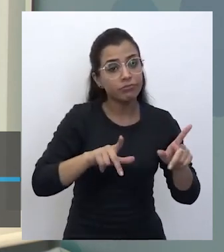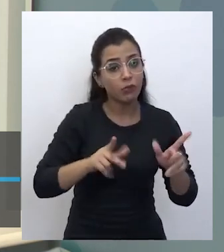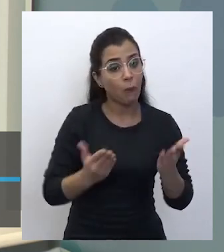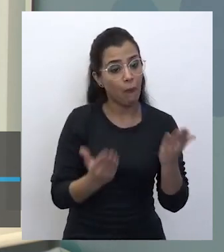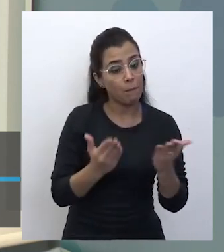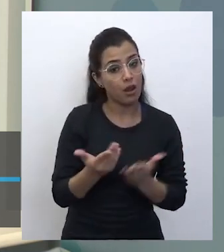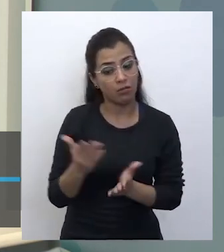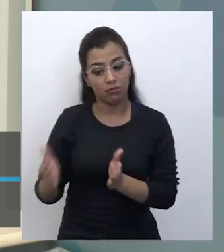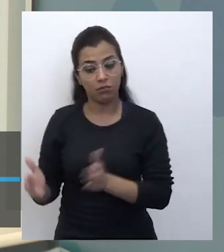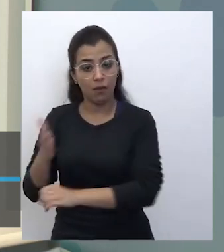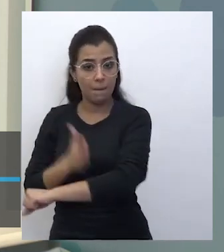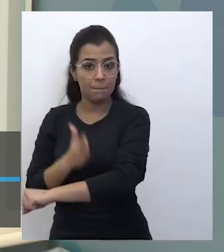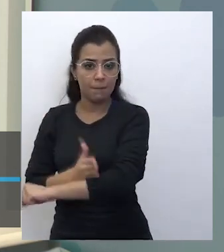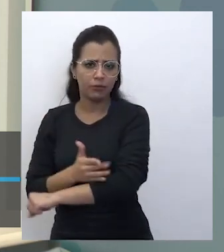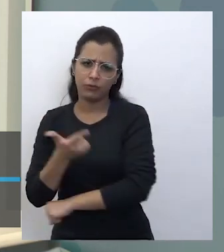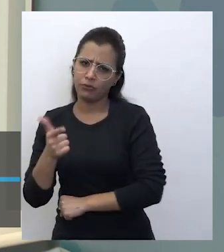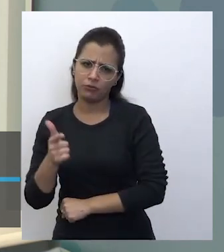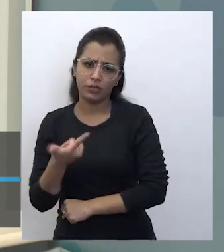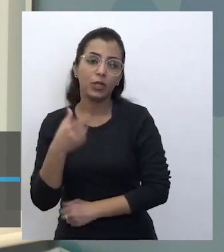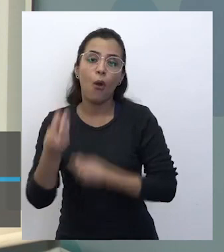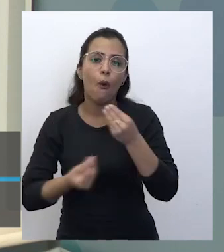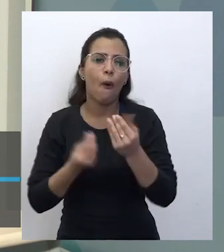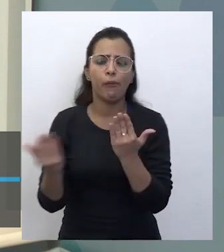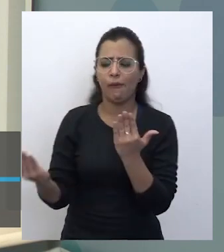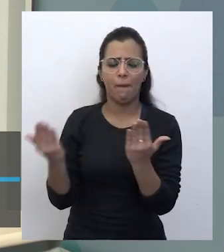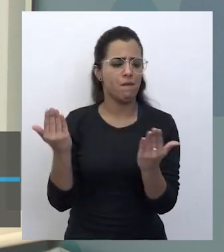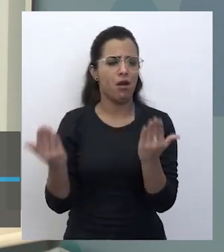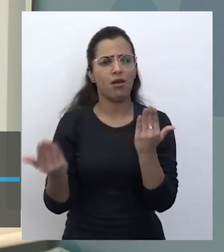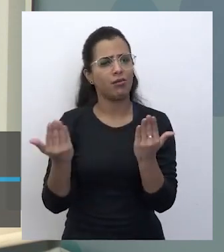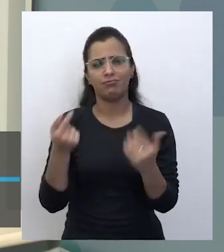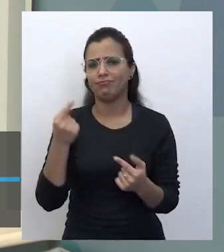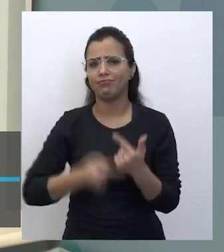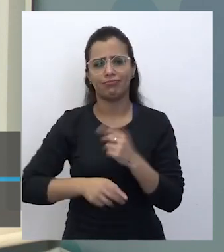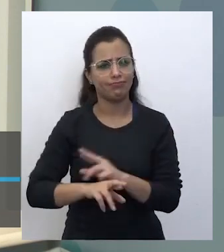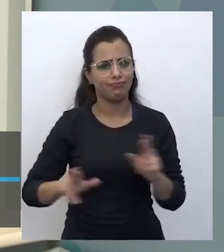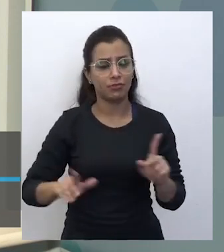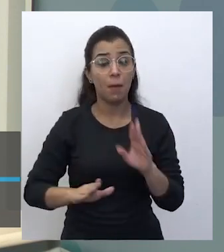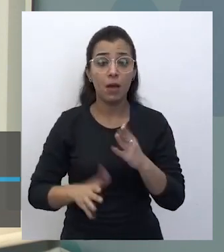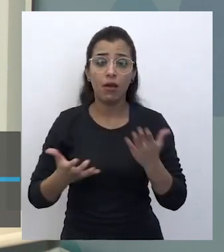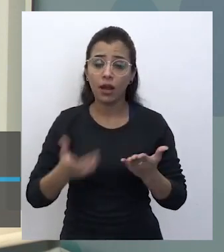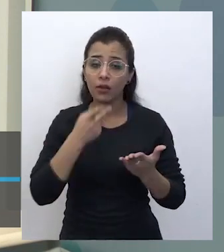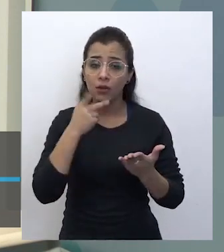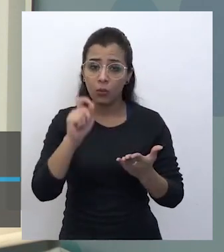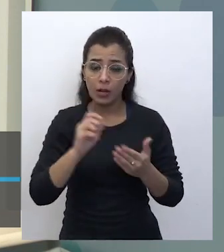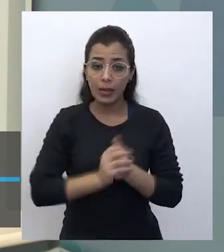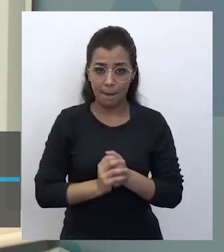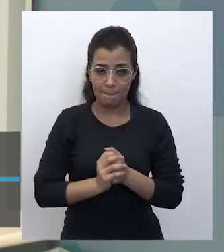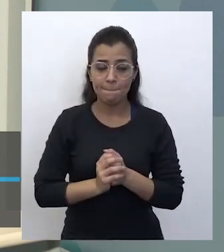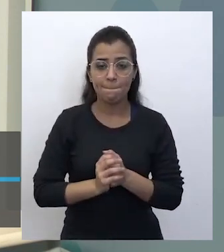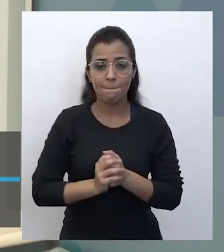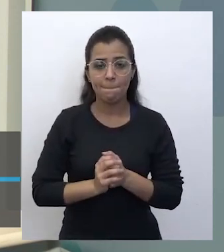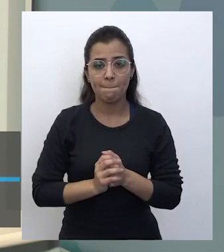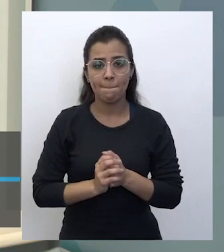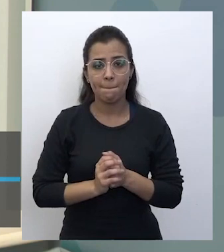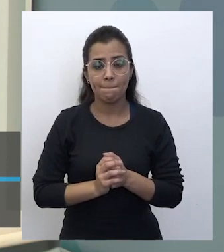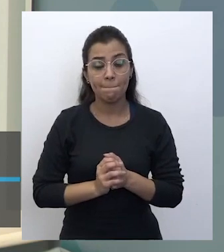Idade Média. Não dá nem para comparar, né? Porém, o que eu quero falar aqui é que o grande ponto é